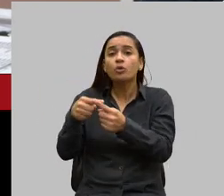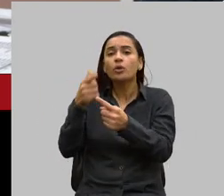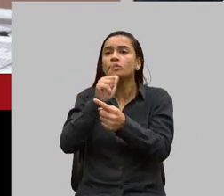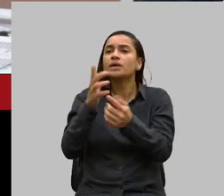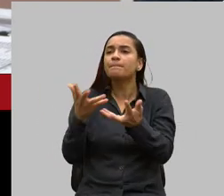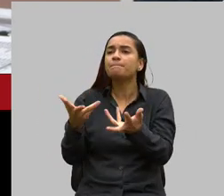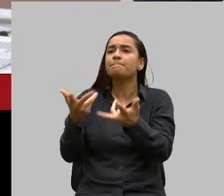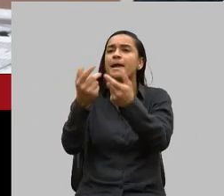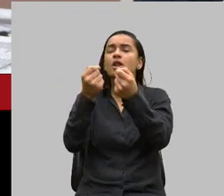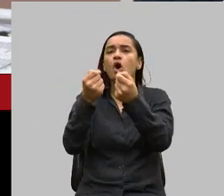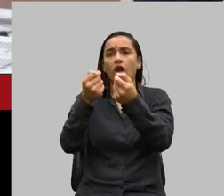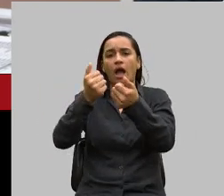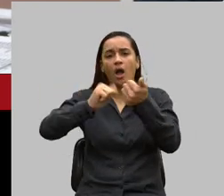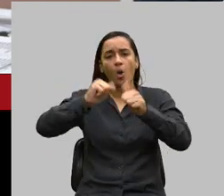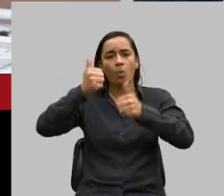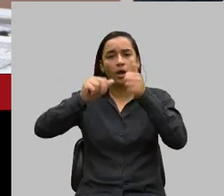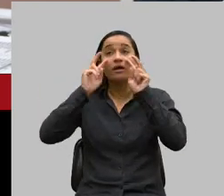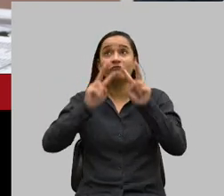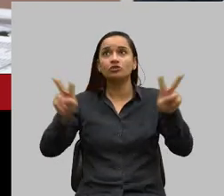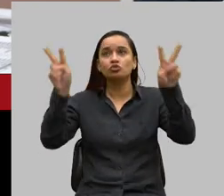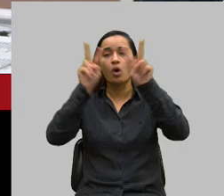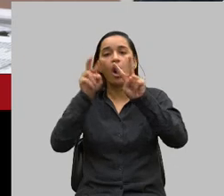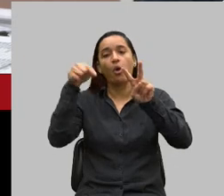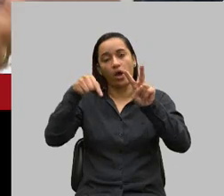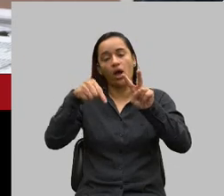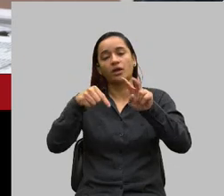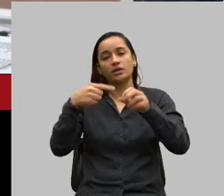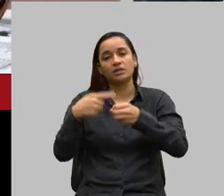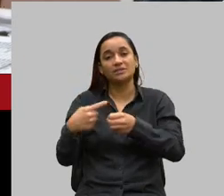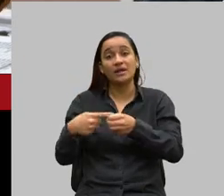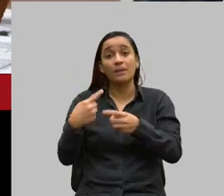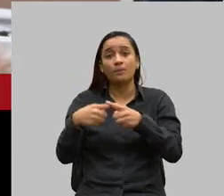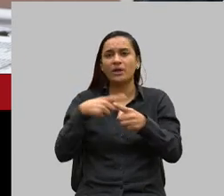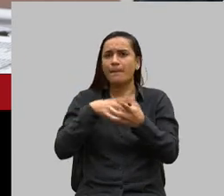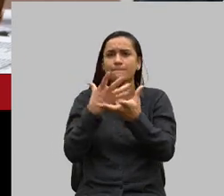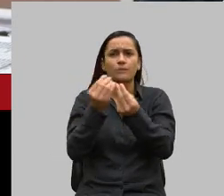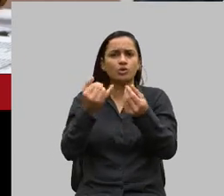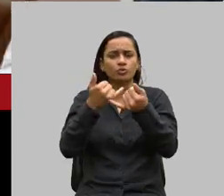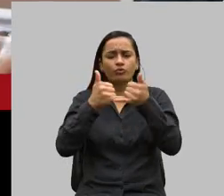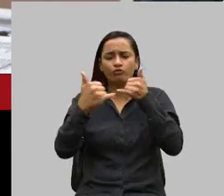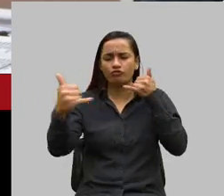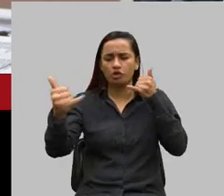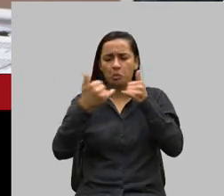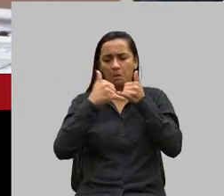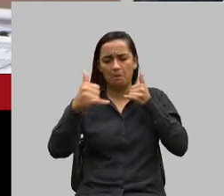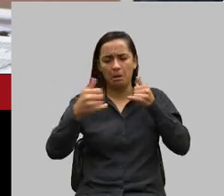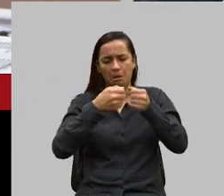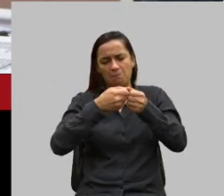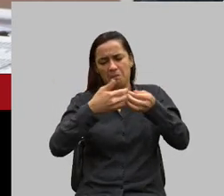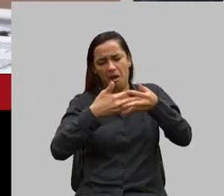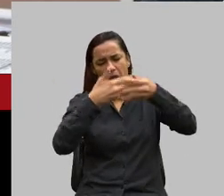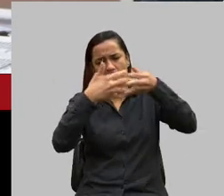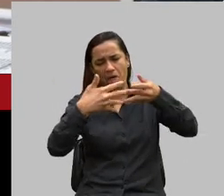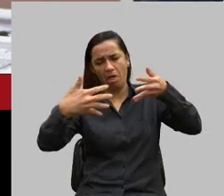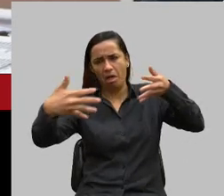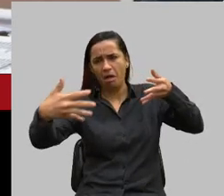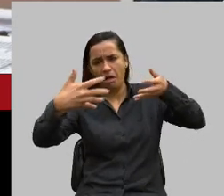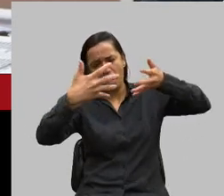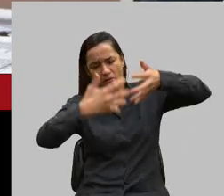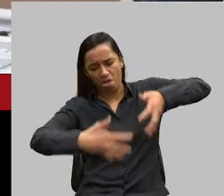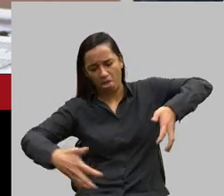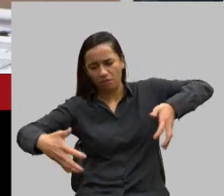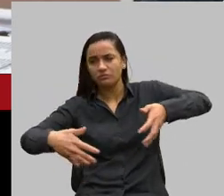metropolitana que tá mais sofrendo né com essa situação porque um fio atrás do outro Caino no meio da rua inclusive colocando em risco